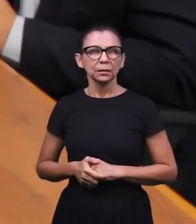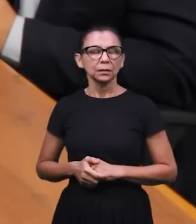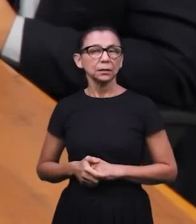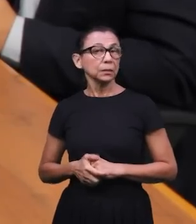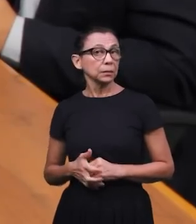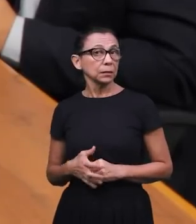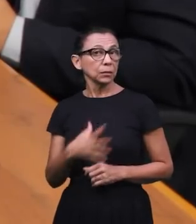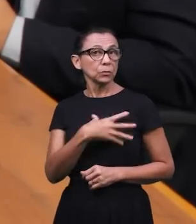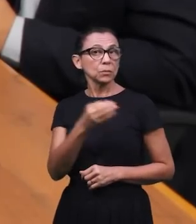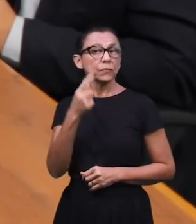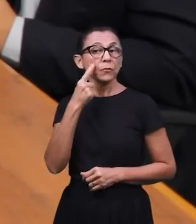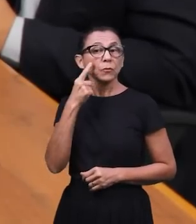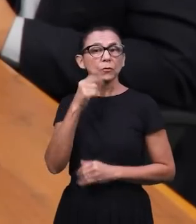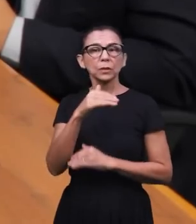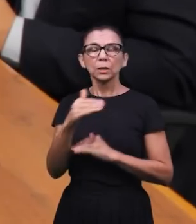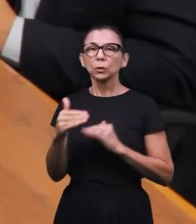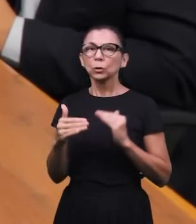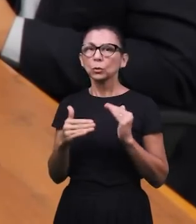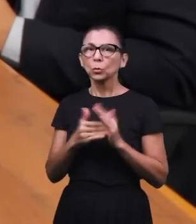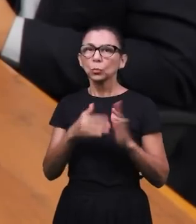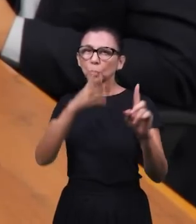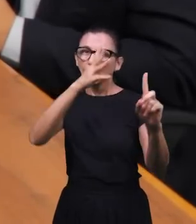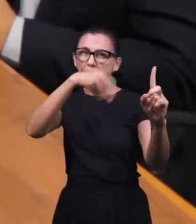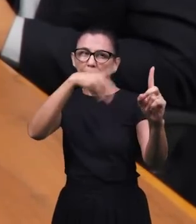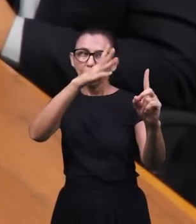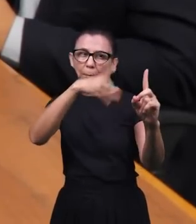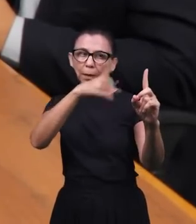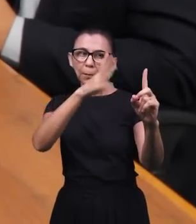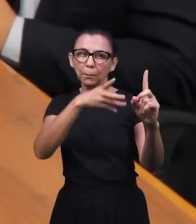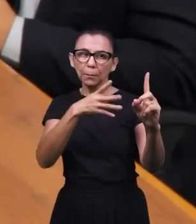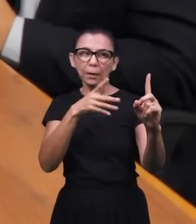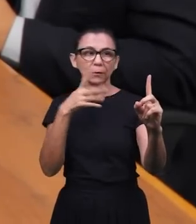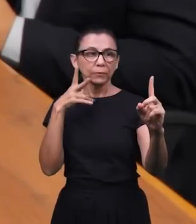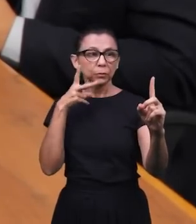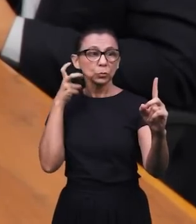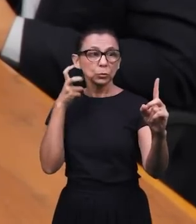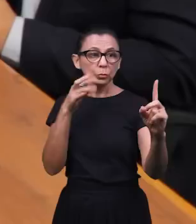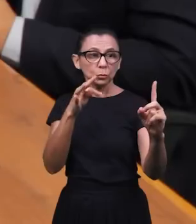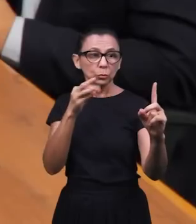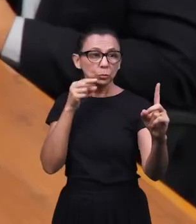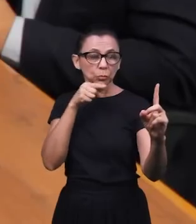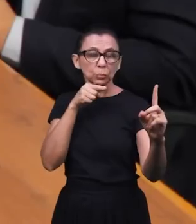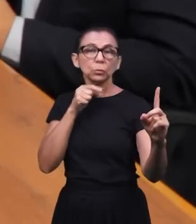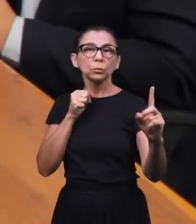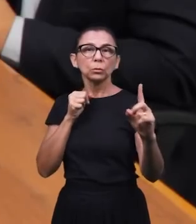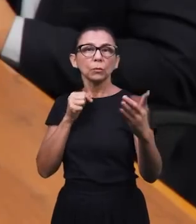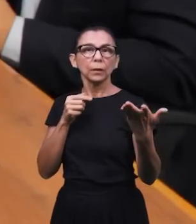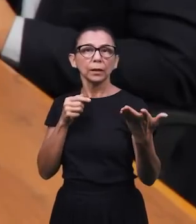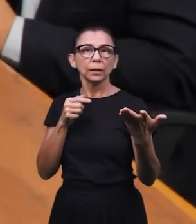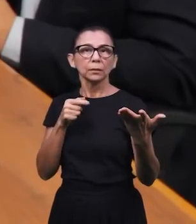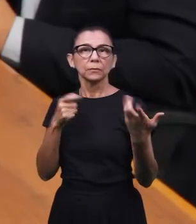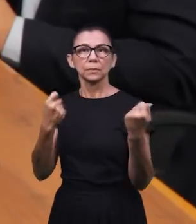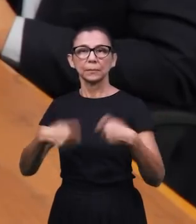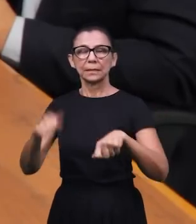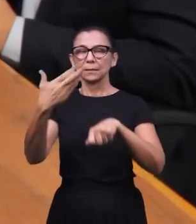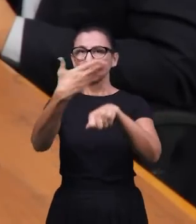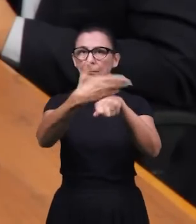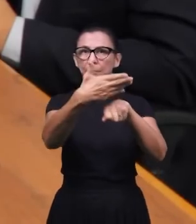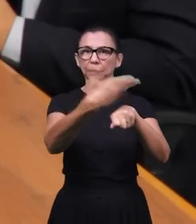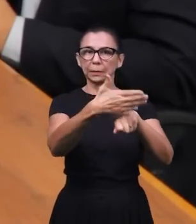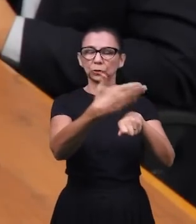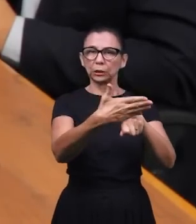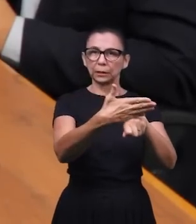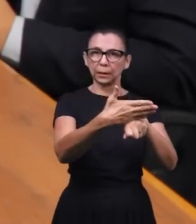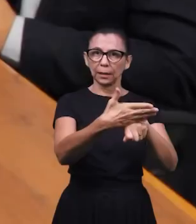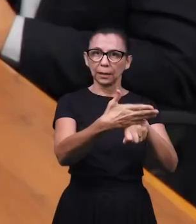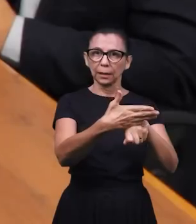faz. Então, essa questão da doutrina é muito importante você viver para poder ensinar. Ele